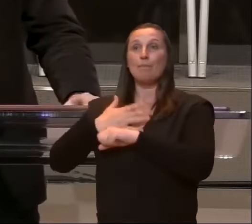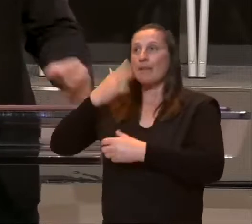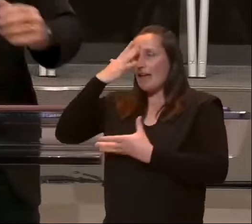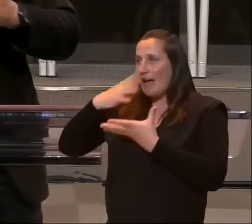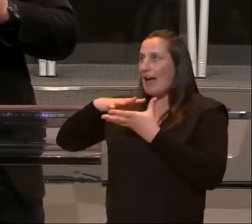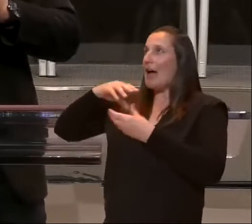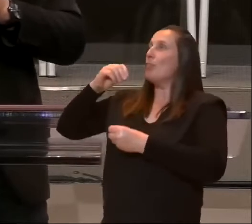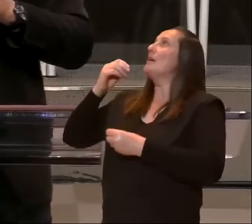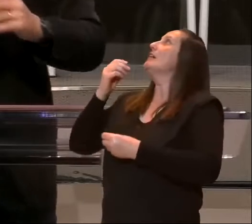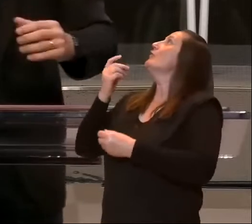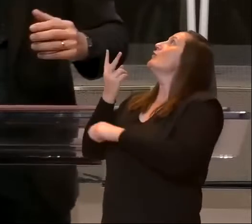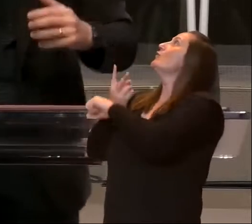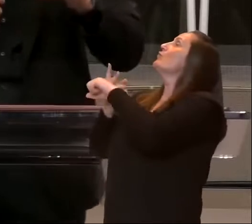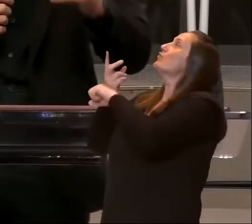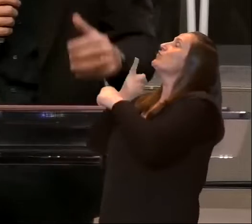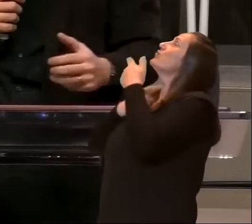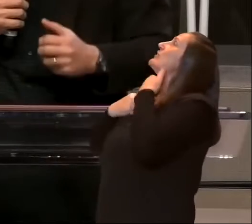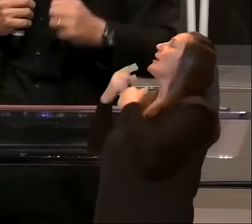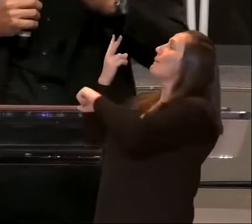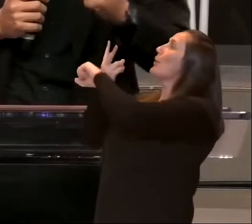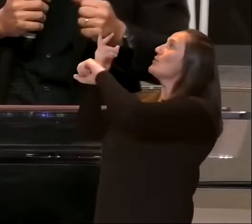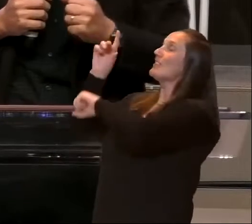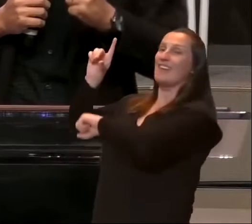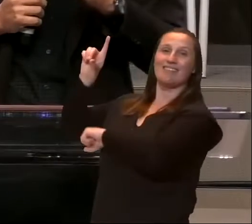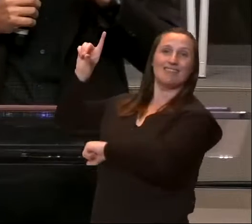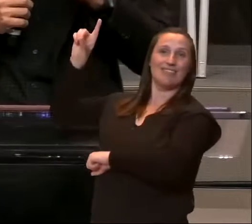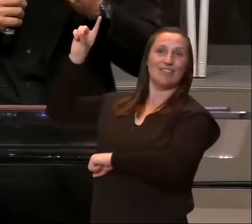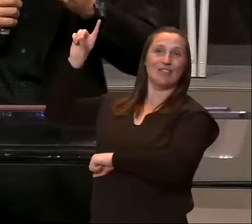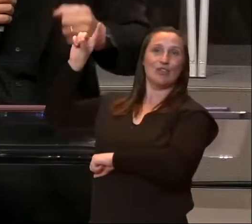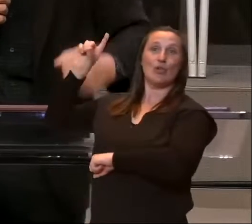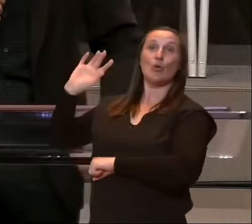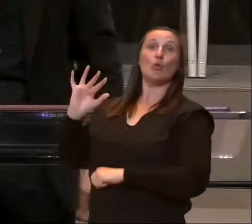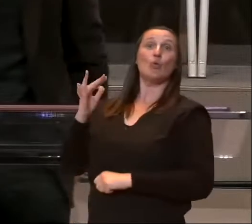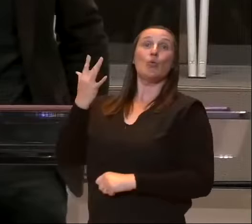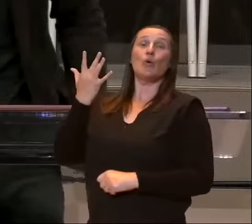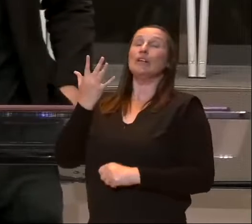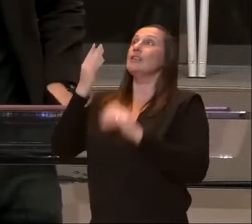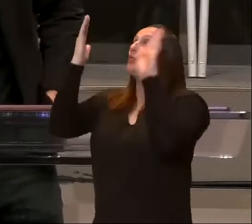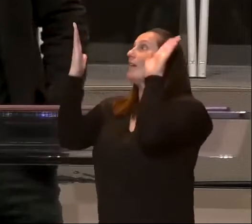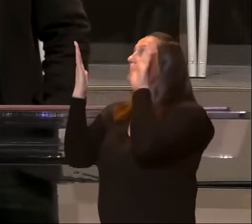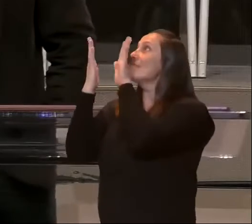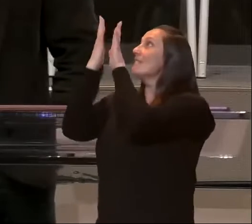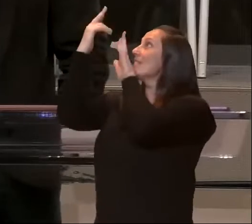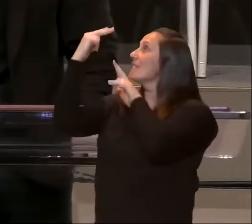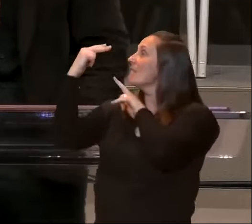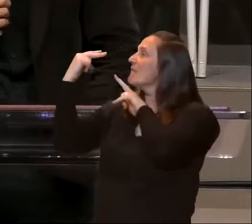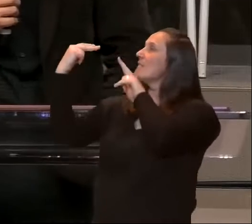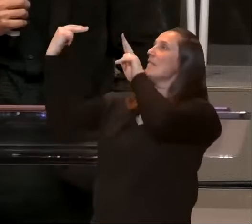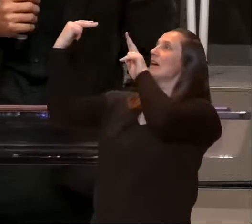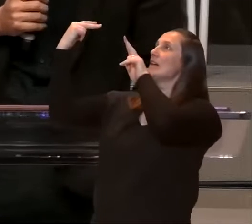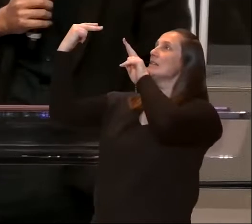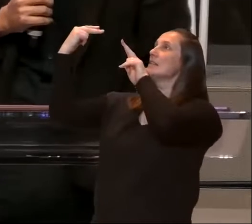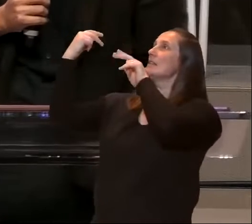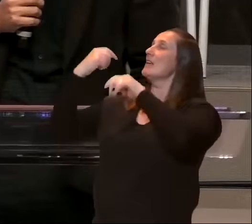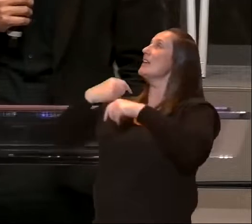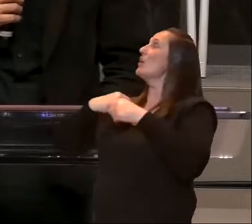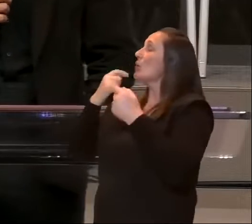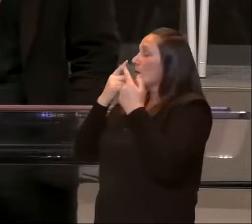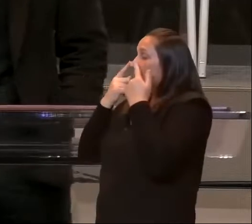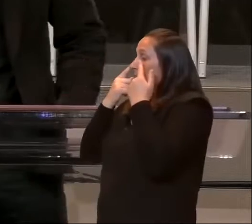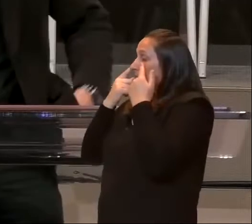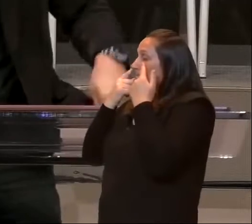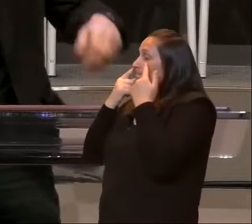Deus, do Deus vivo. Quando irei e me verei perante a face do Senhor? As minhas lágrimas têm sido o